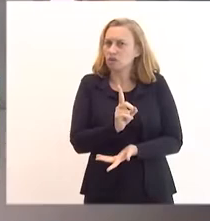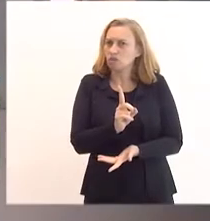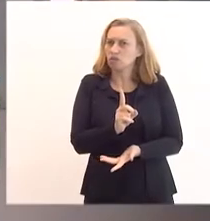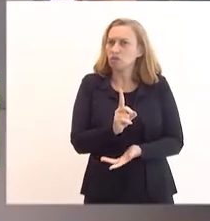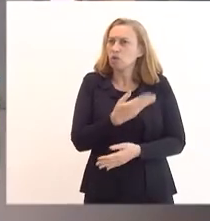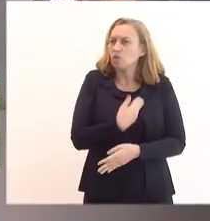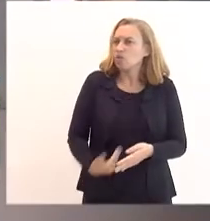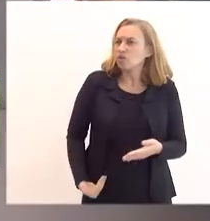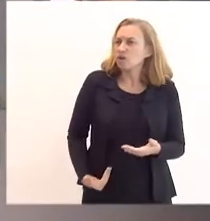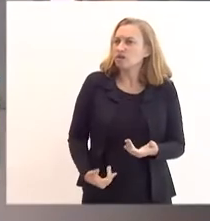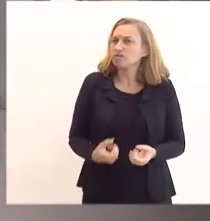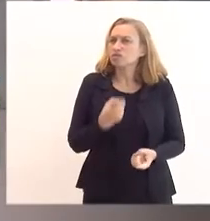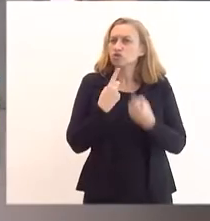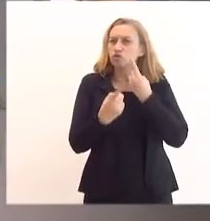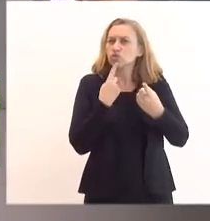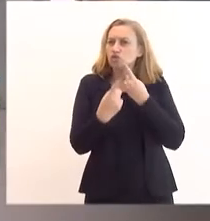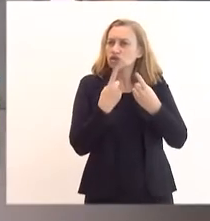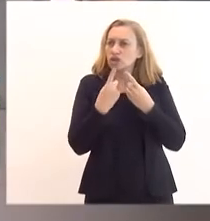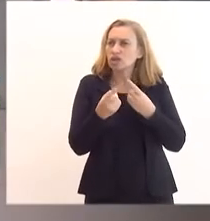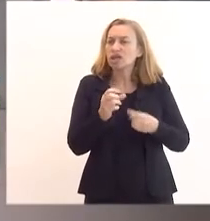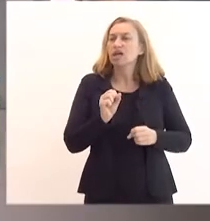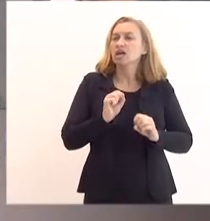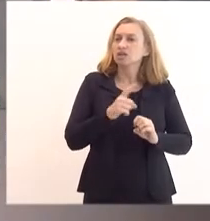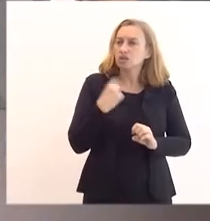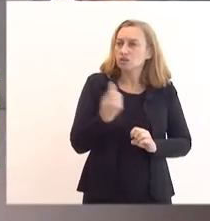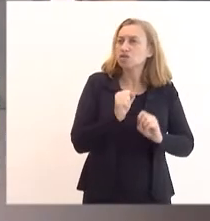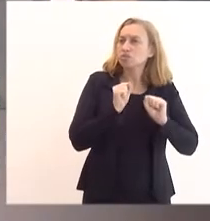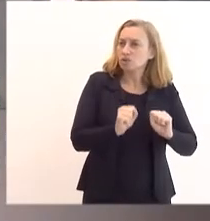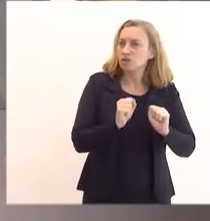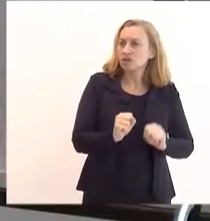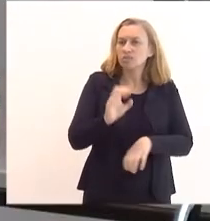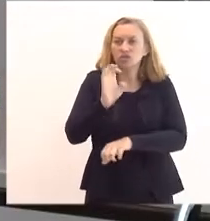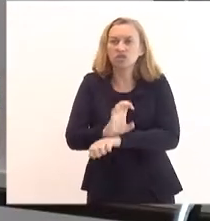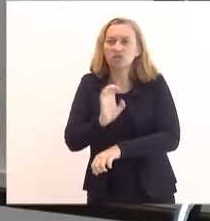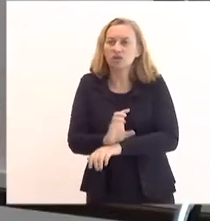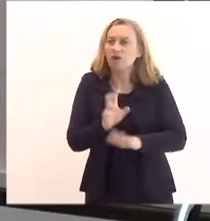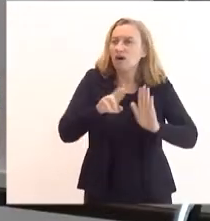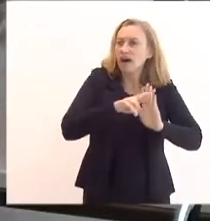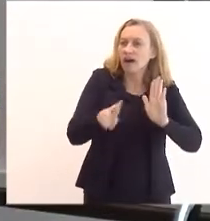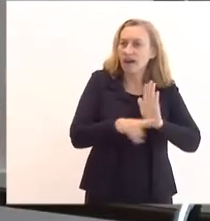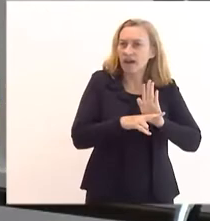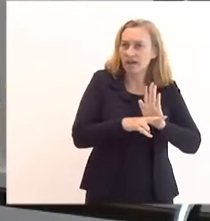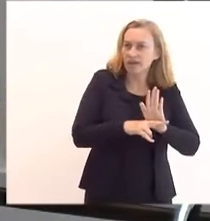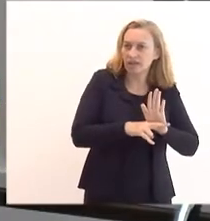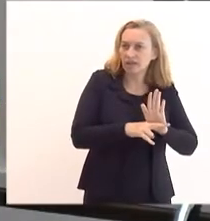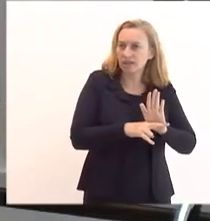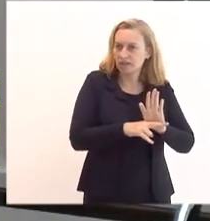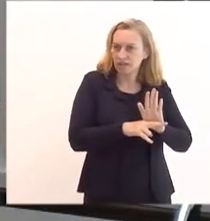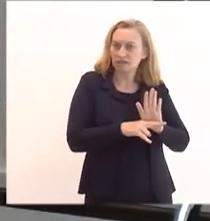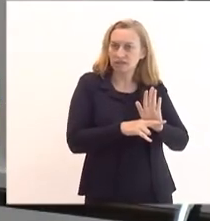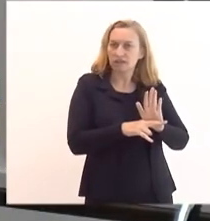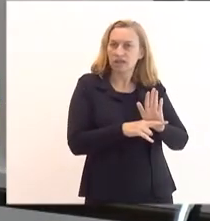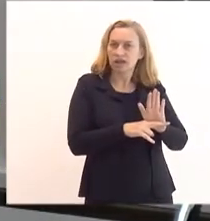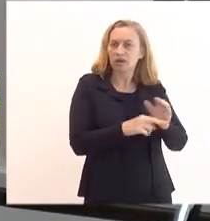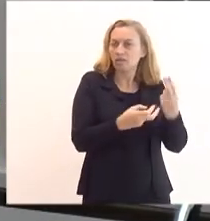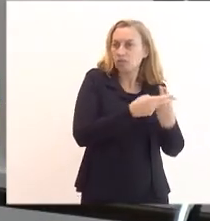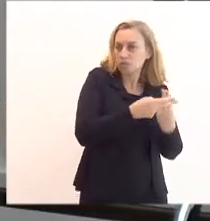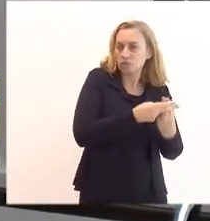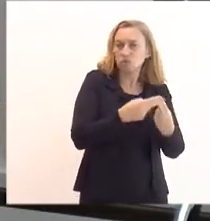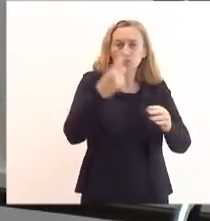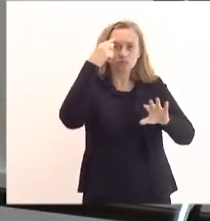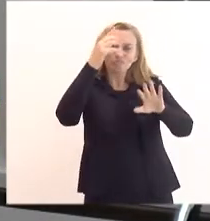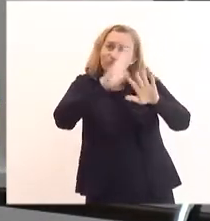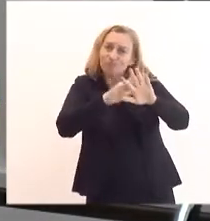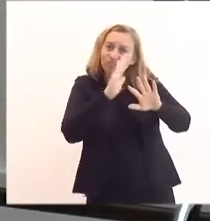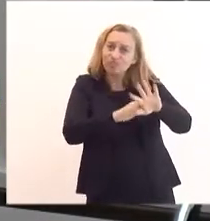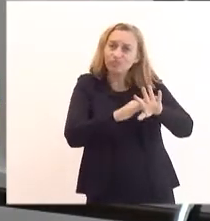porque é discutível se nós podemos, a nível estadual, determinar uma regra para o SUS. Então, haveria, além da questão ideológica, uma